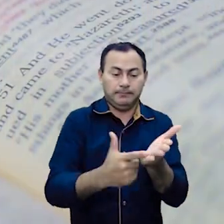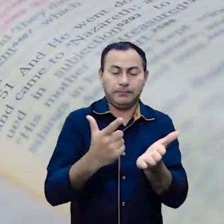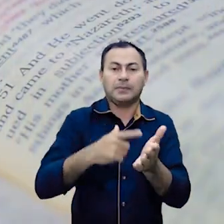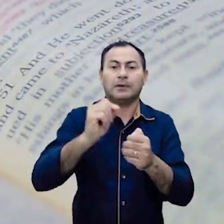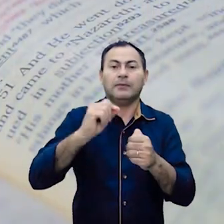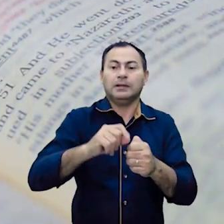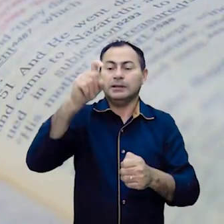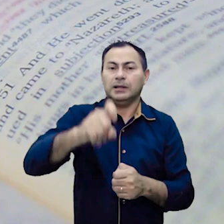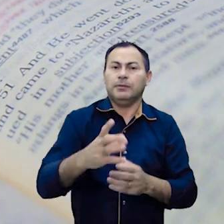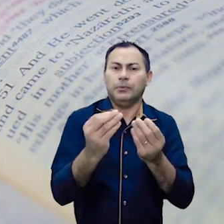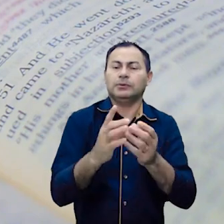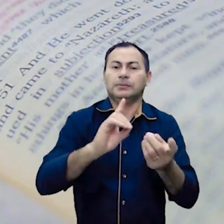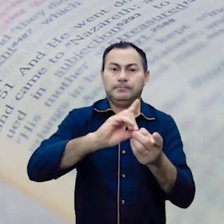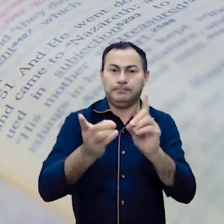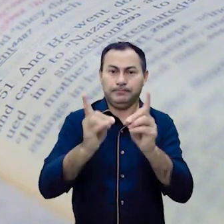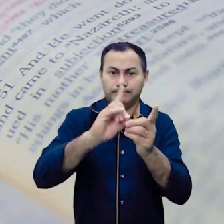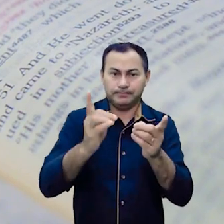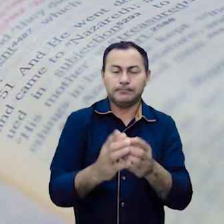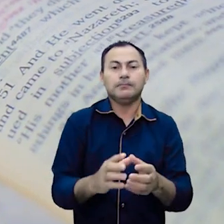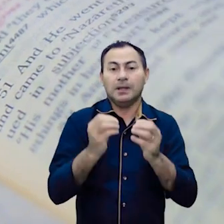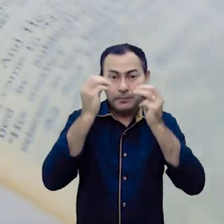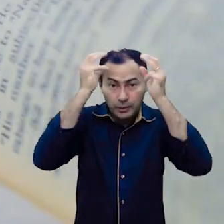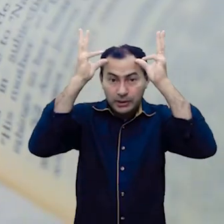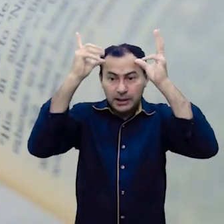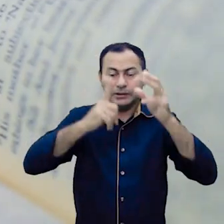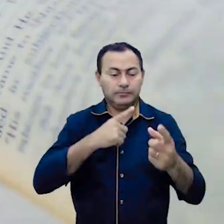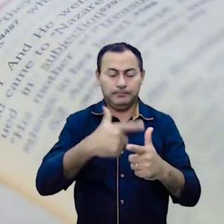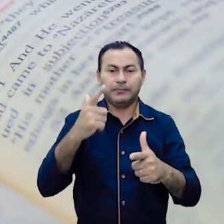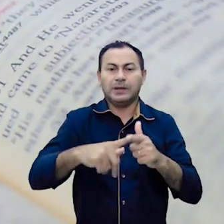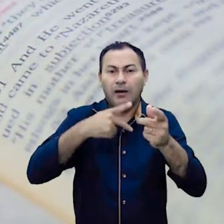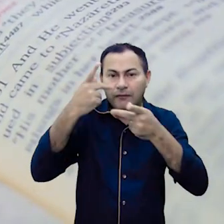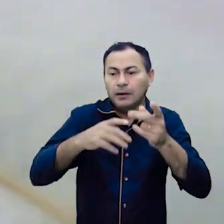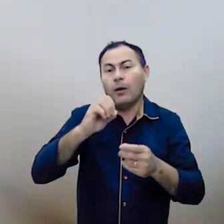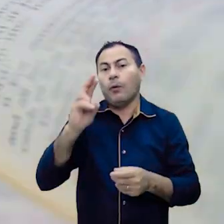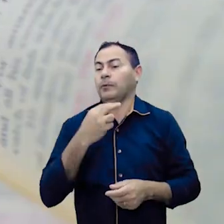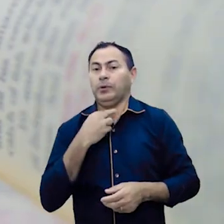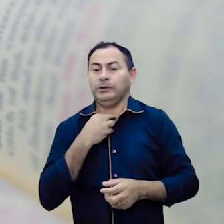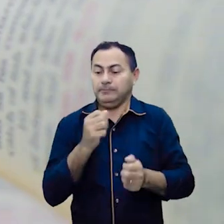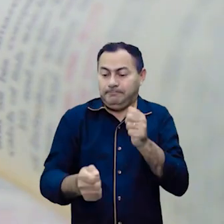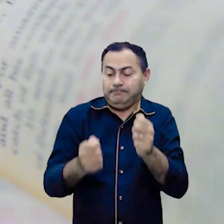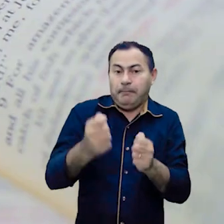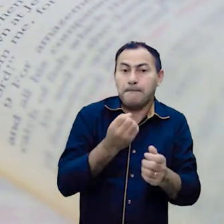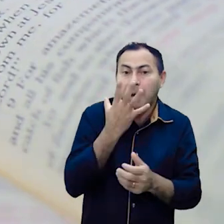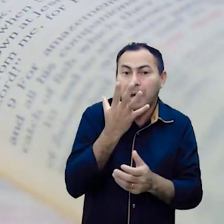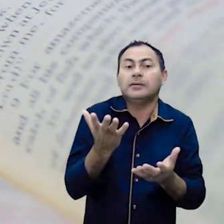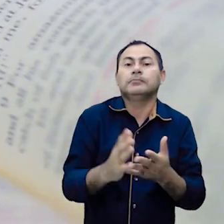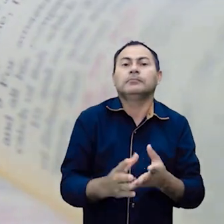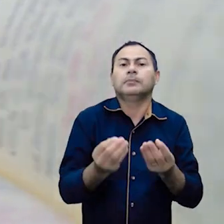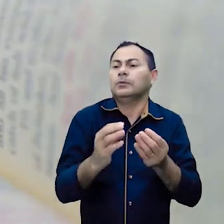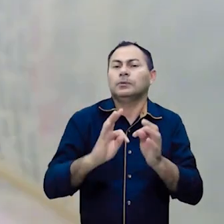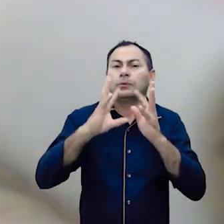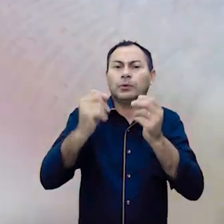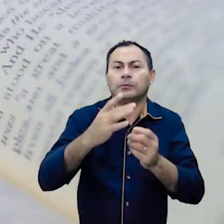deste livro faz com que eles muito dinâmicos Moisés disse que tinha um problema na fala ou não podia ser articular muito